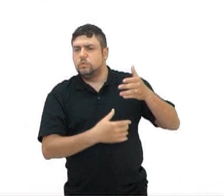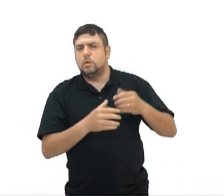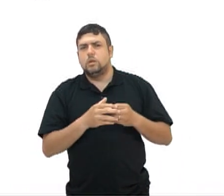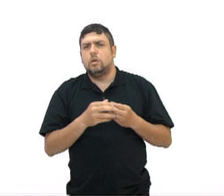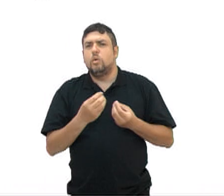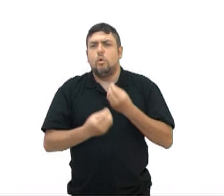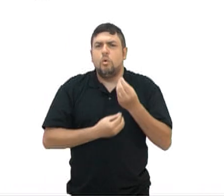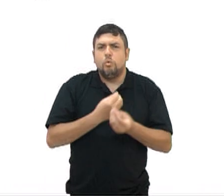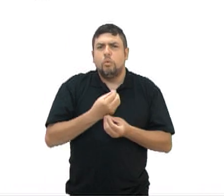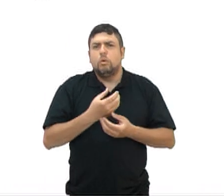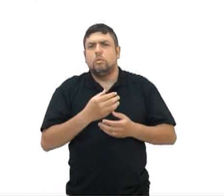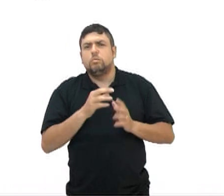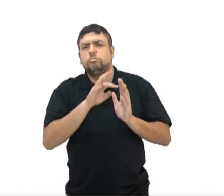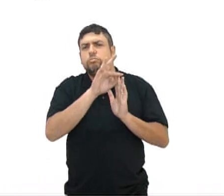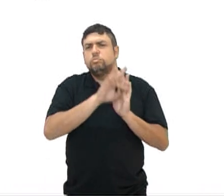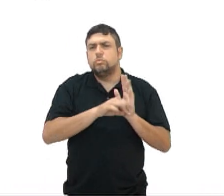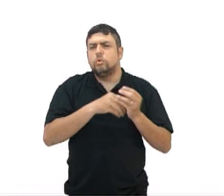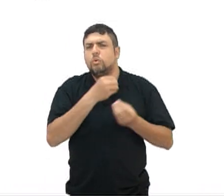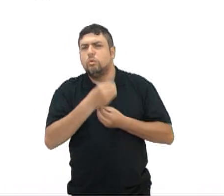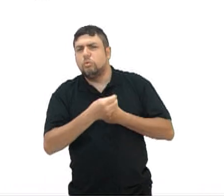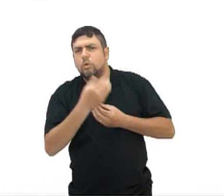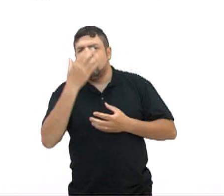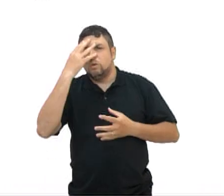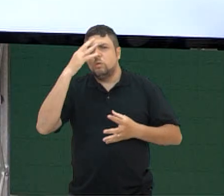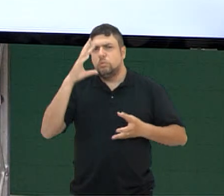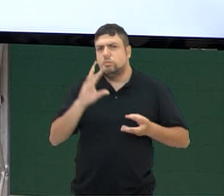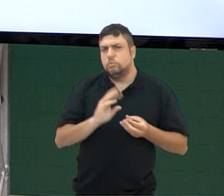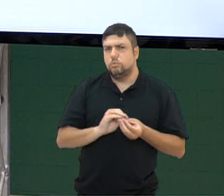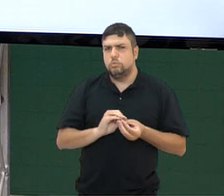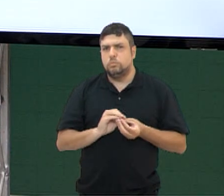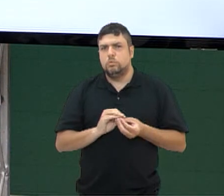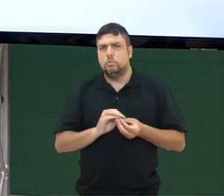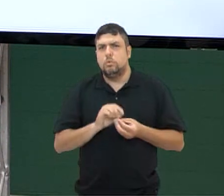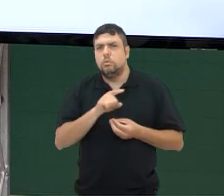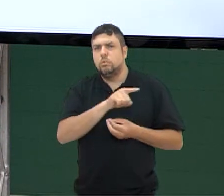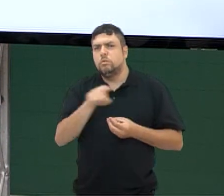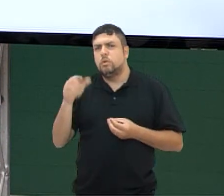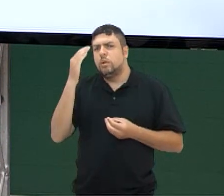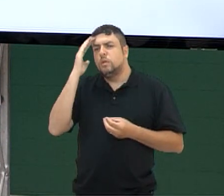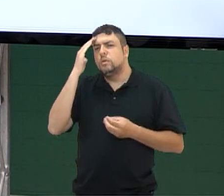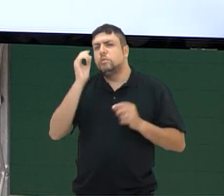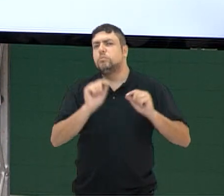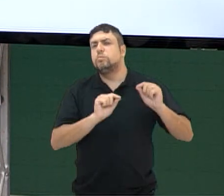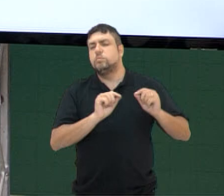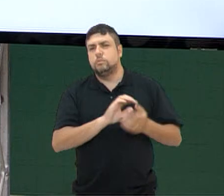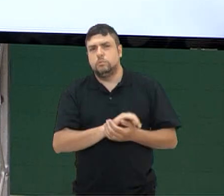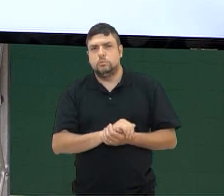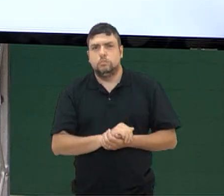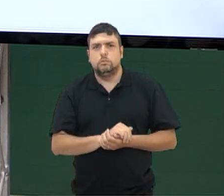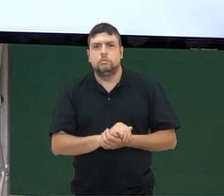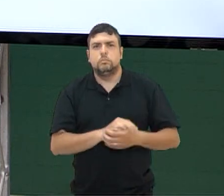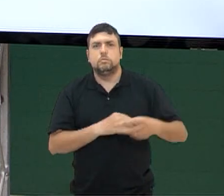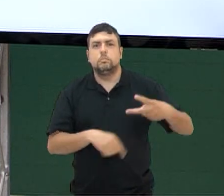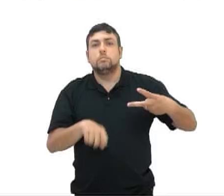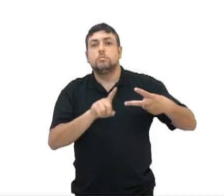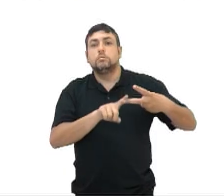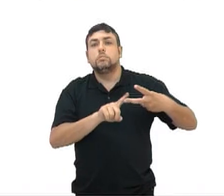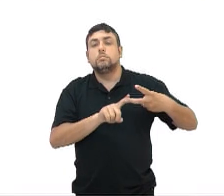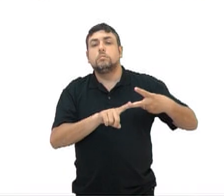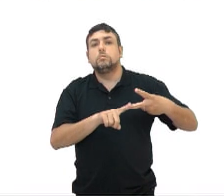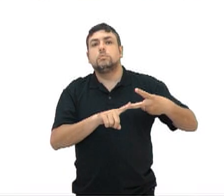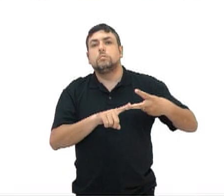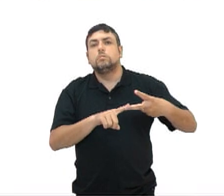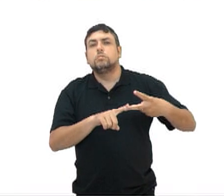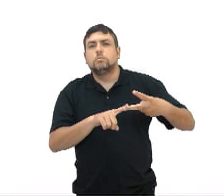forma em que o texto está escrito, a compreensão, ou seja, o que você entendeu desse manifesto aí. E, por 2, qual